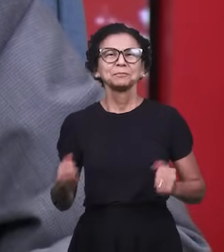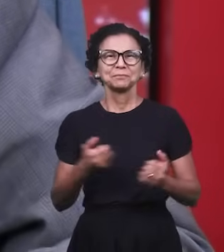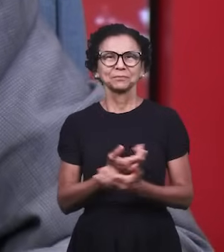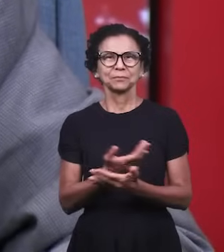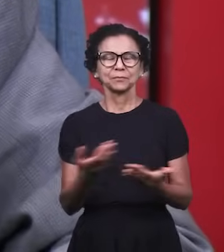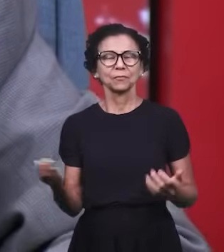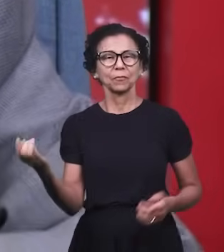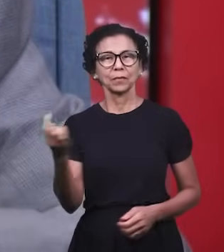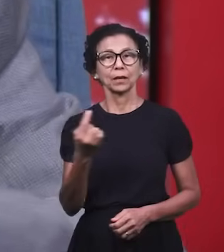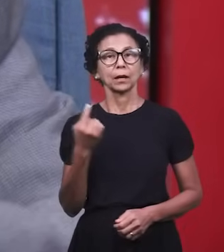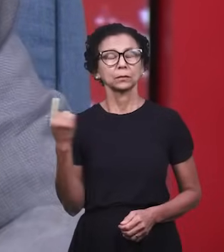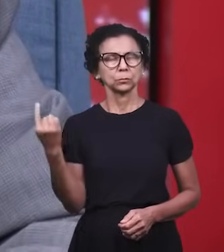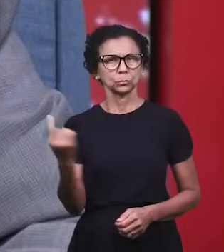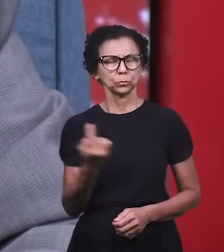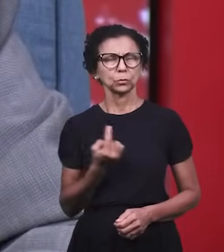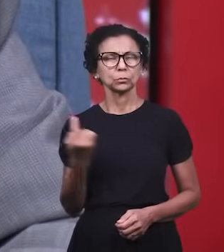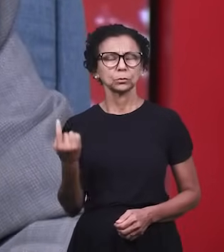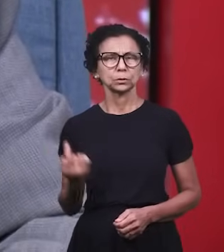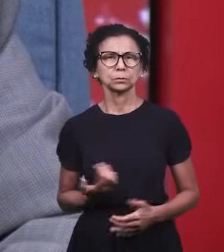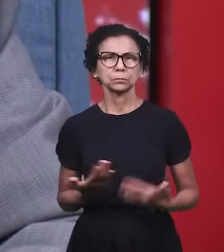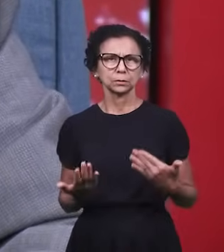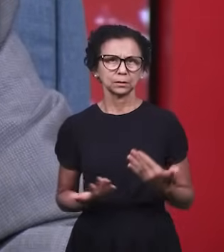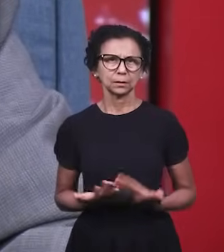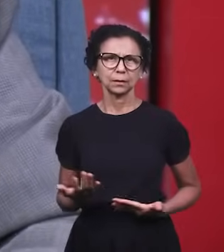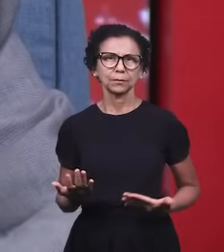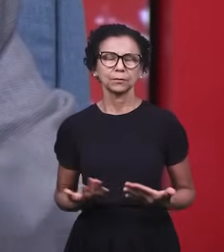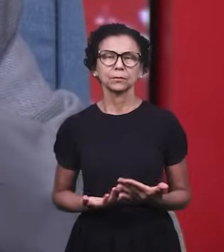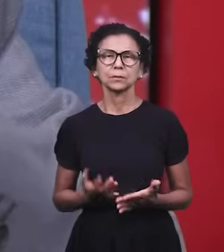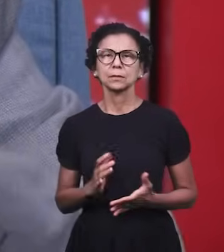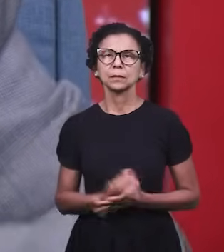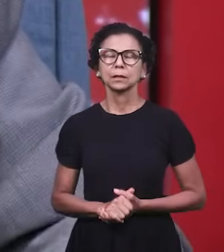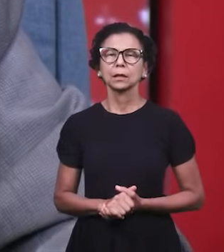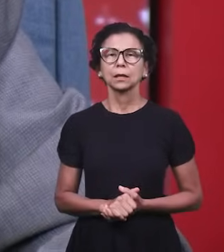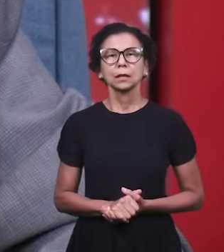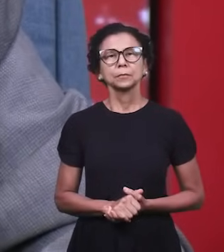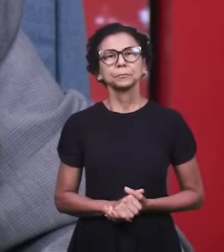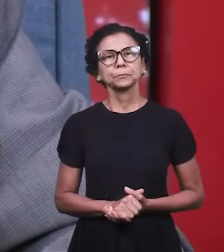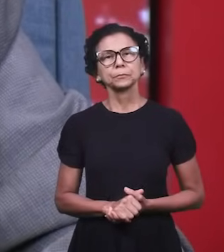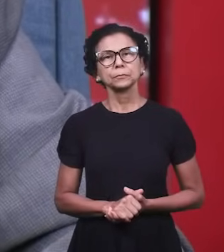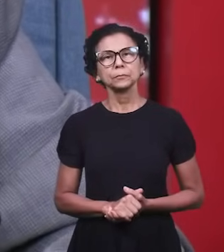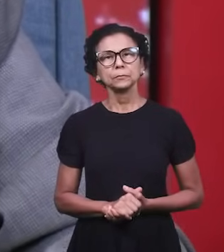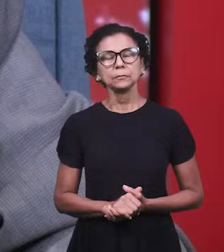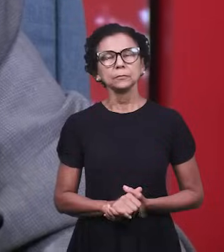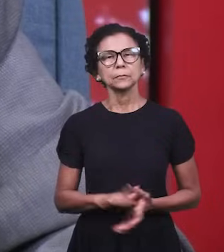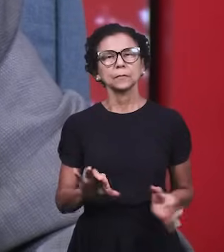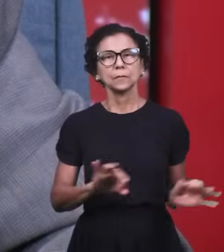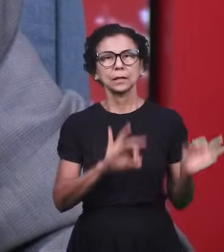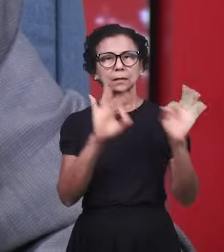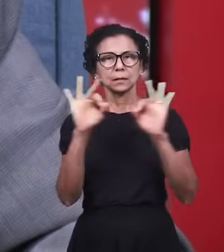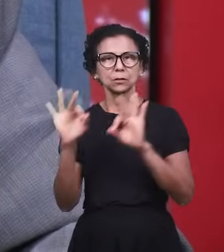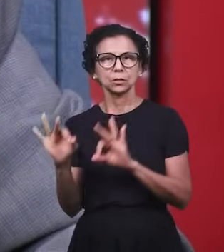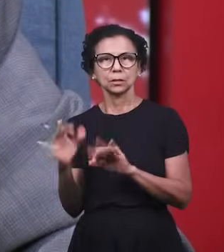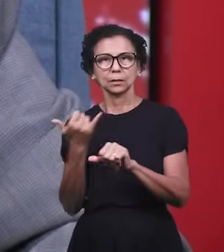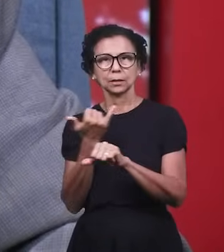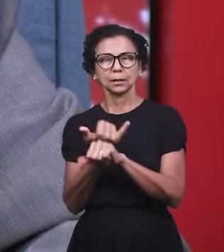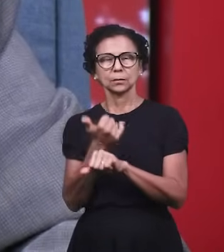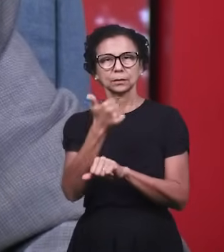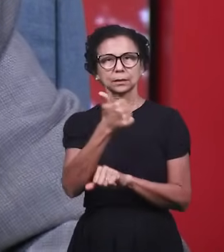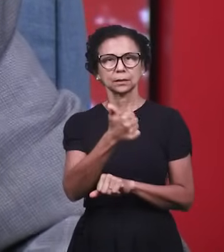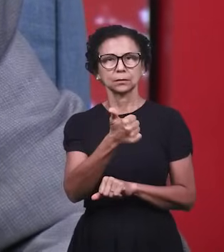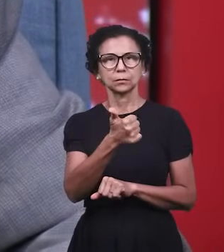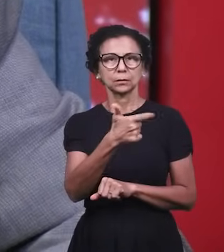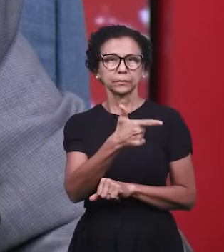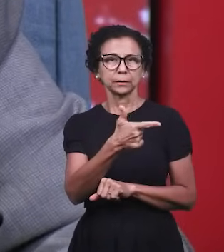Eu quero saudar a todos os nossos irmãos, aqueles que estão nos assistindo pelo canal 126 da